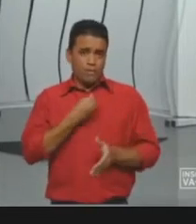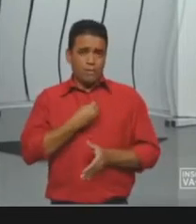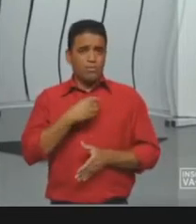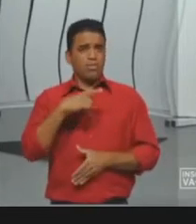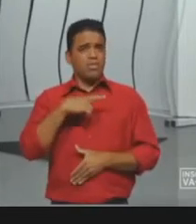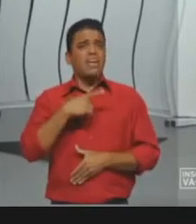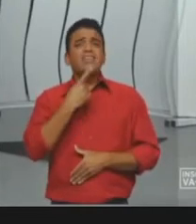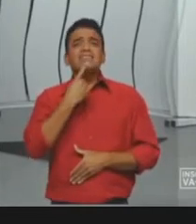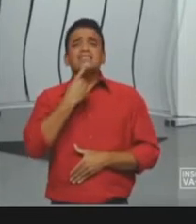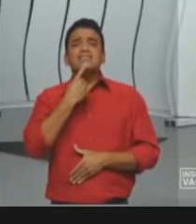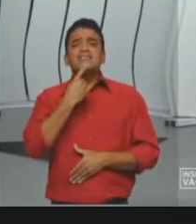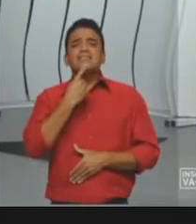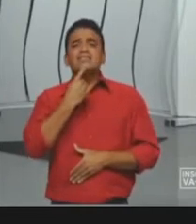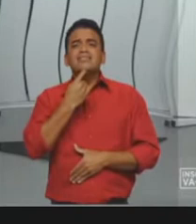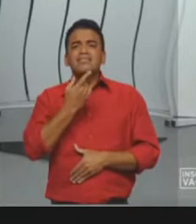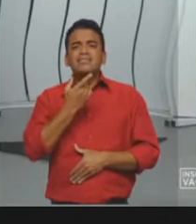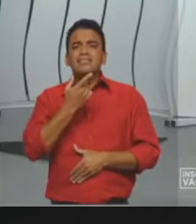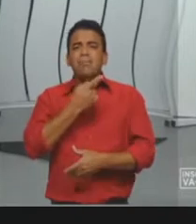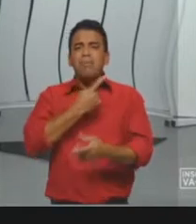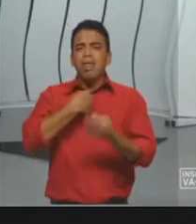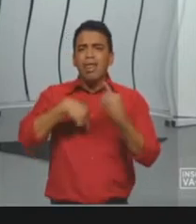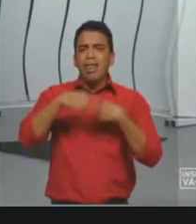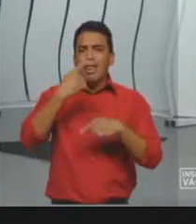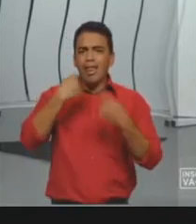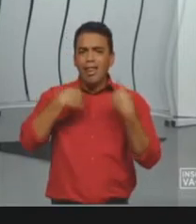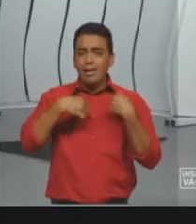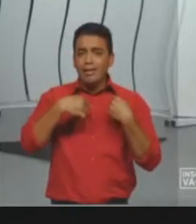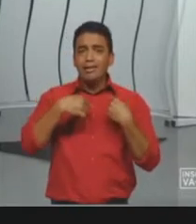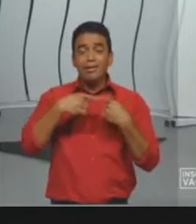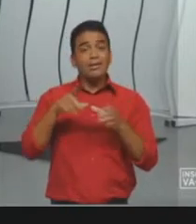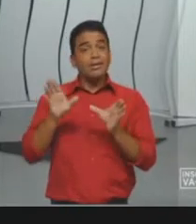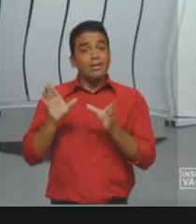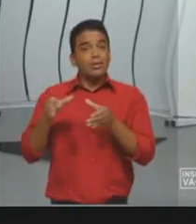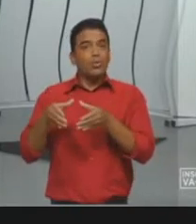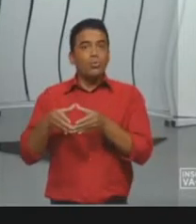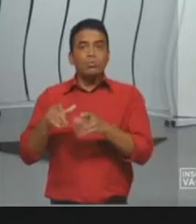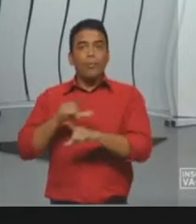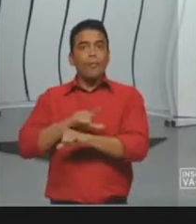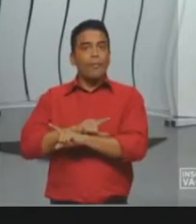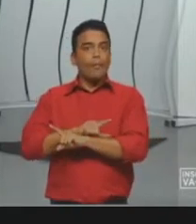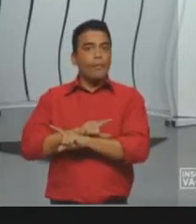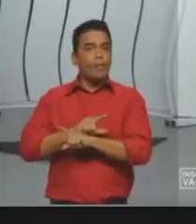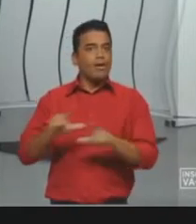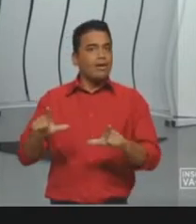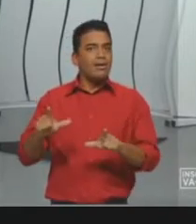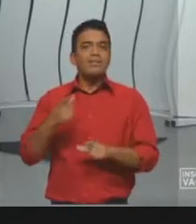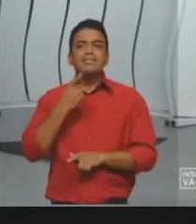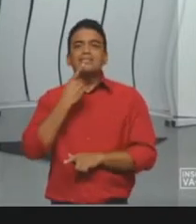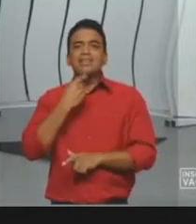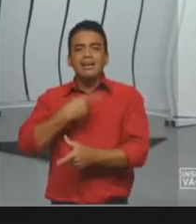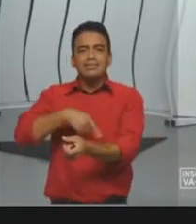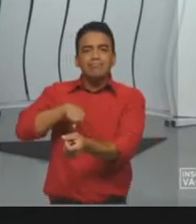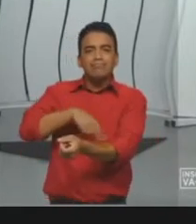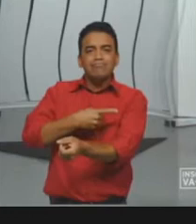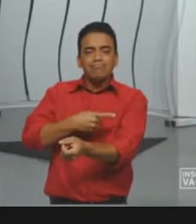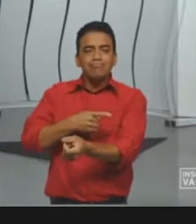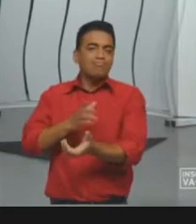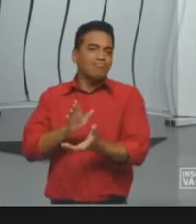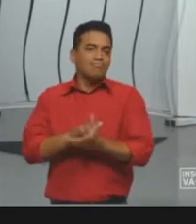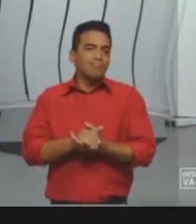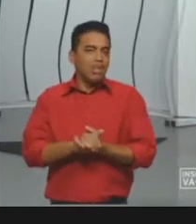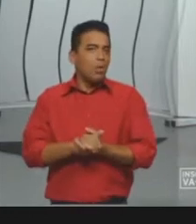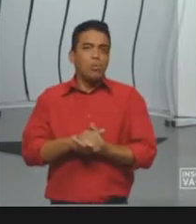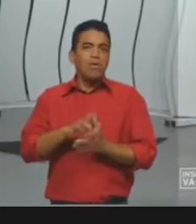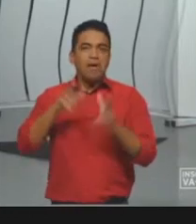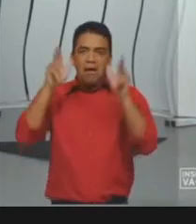nosso. E indivíduos sem sangue, seres vivos sem sangue. Por exemplo, eu poderia dizer aqui, temos camelos, cavalos que têm